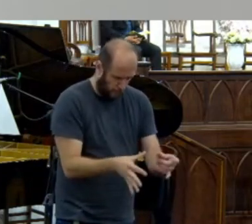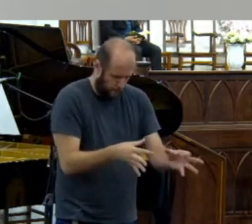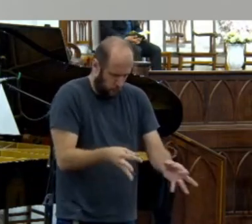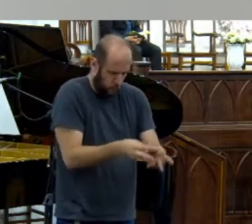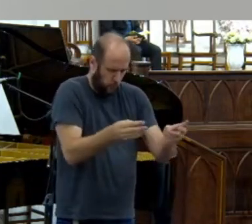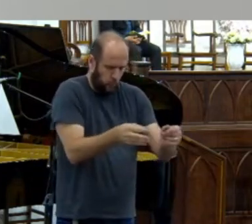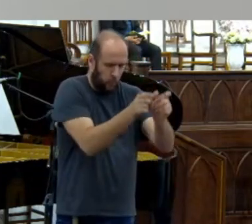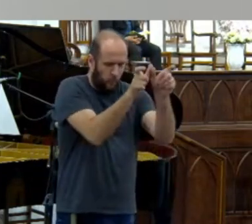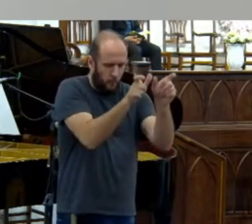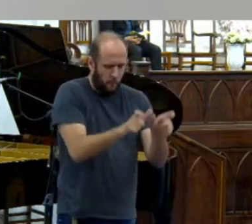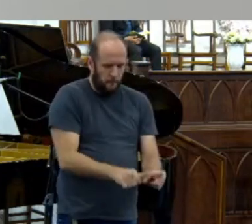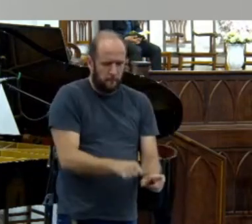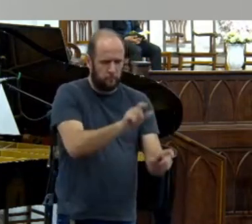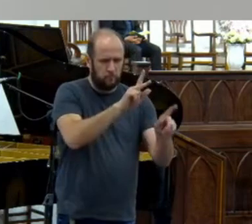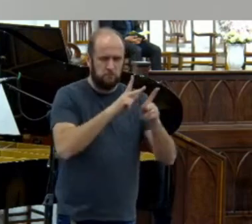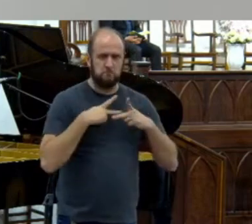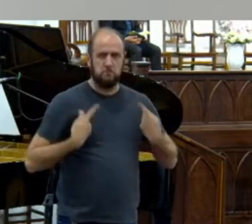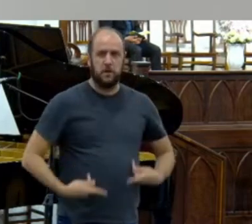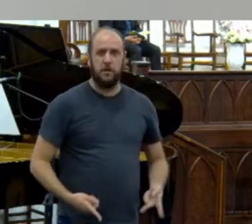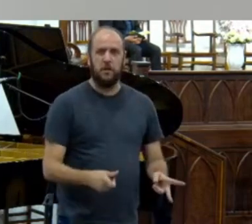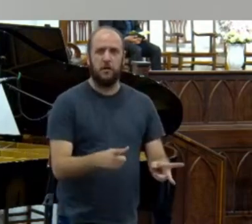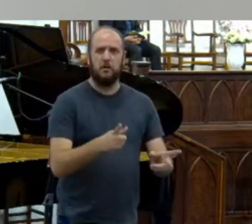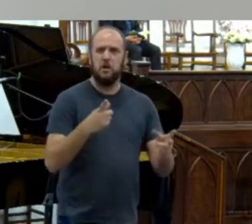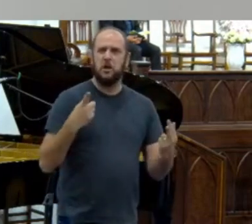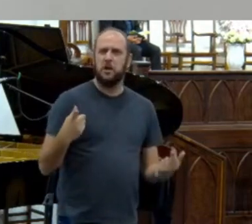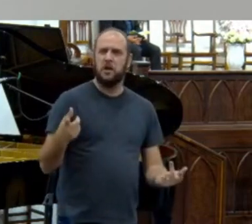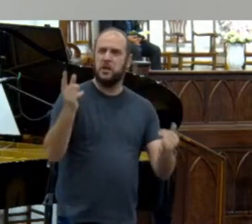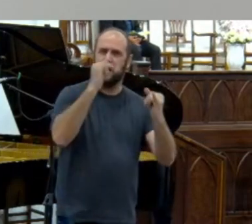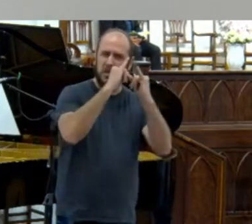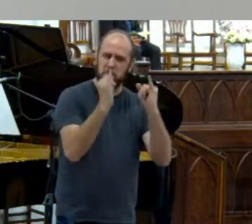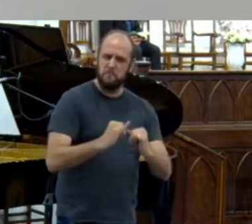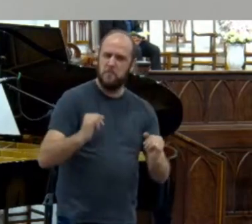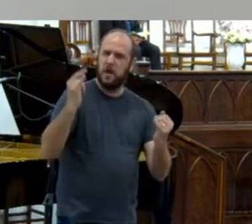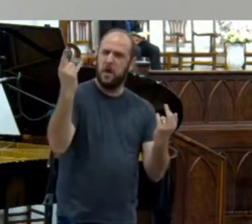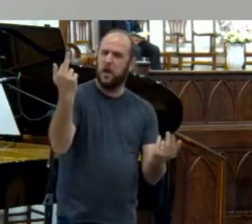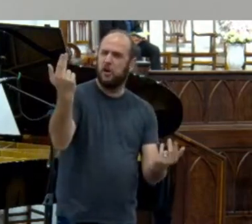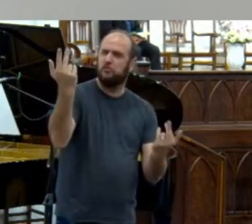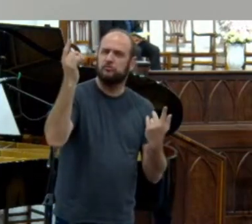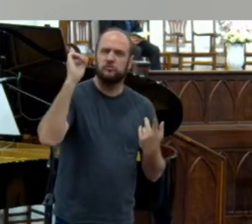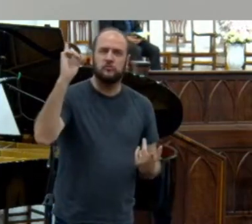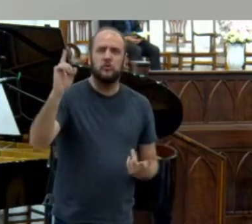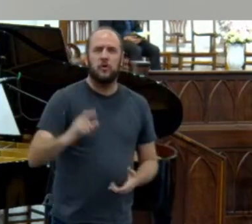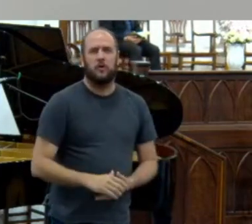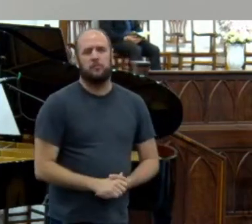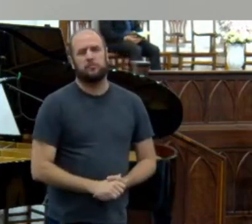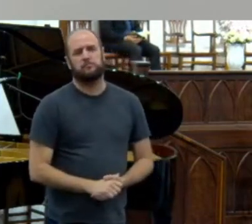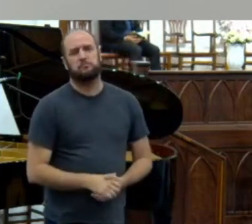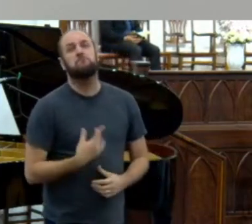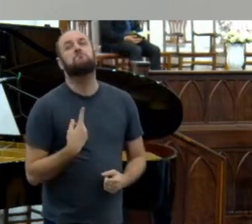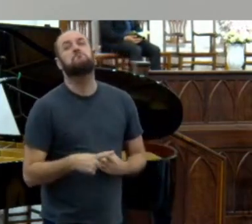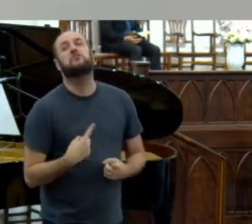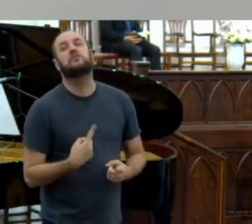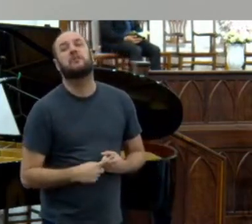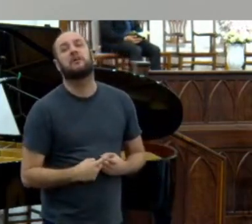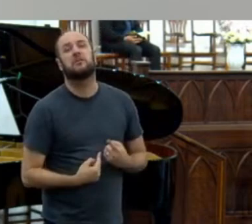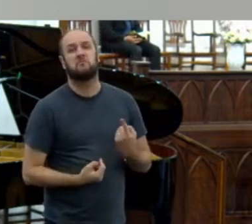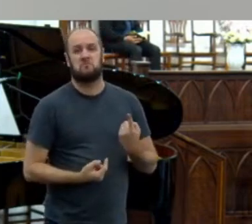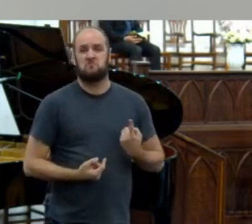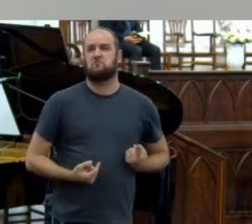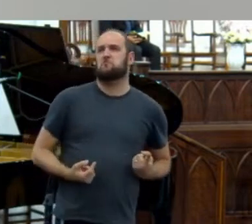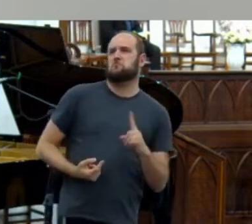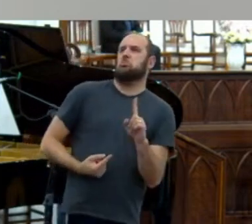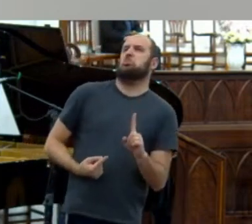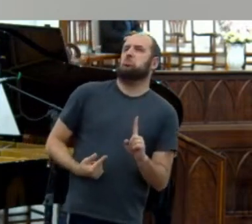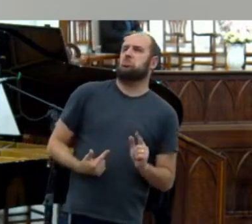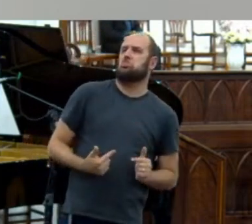humano. Eu te moldei a minha imagem e semelhança. Por que te rebelas então